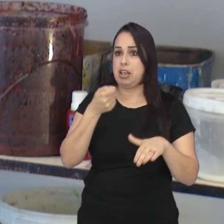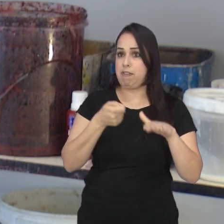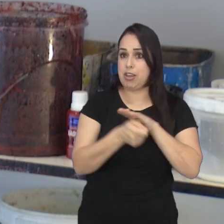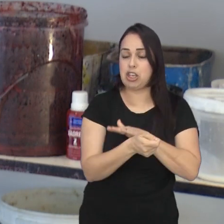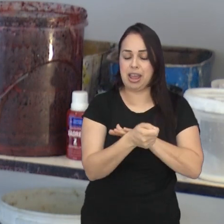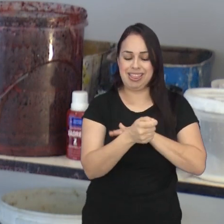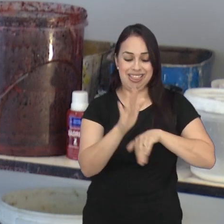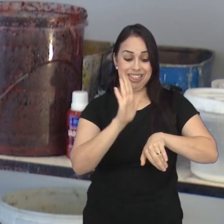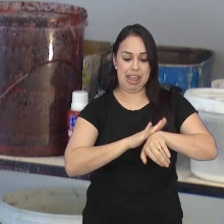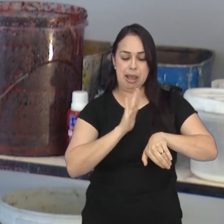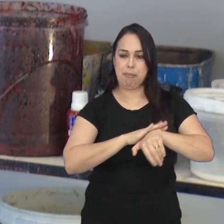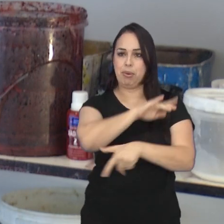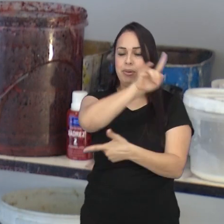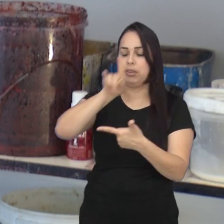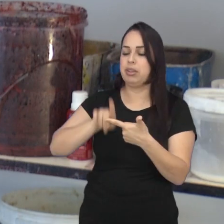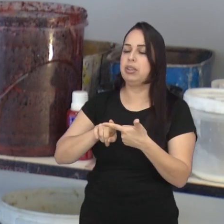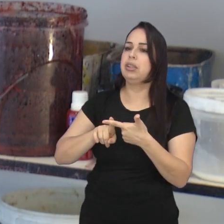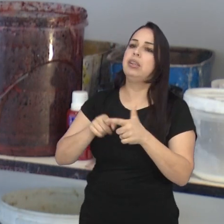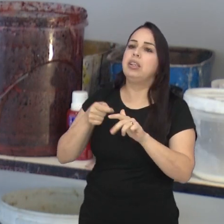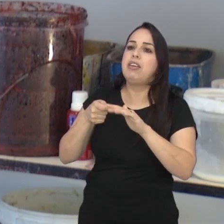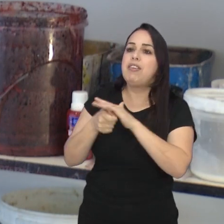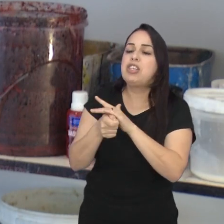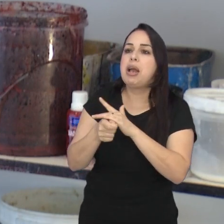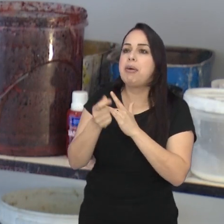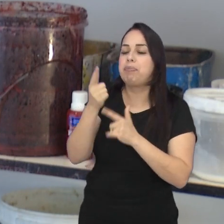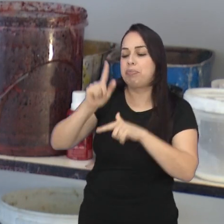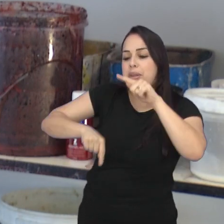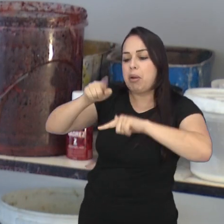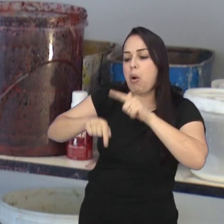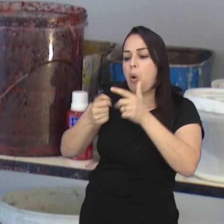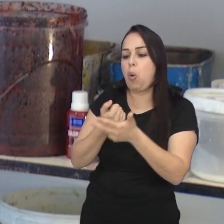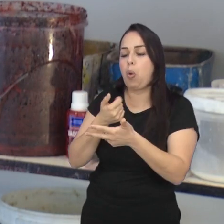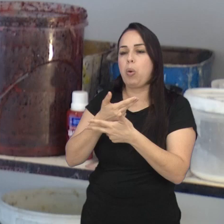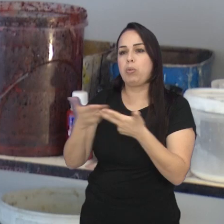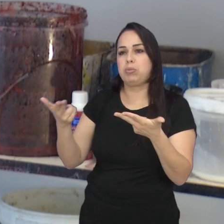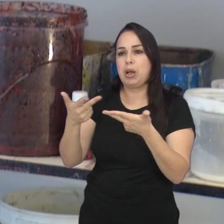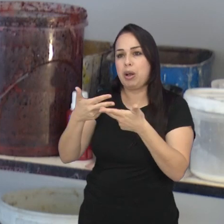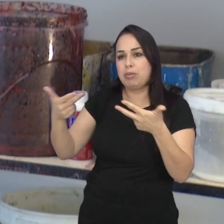de tempo, de material, né?